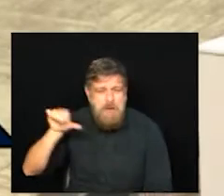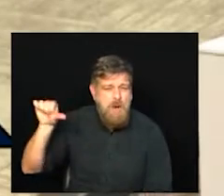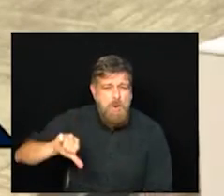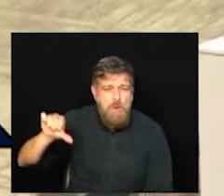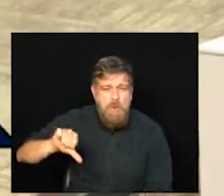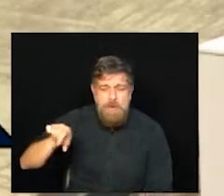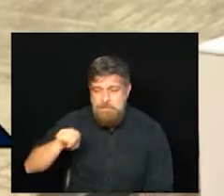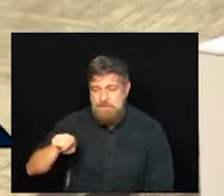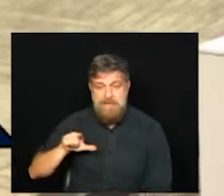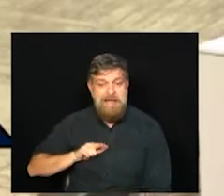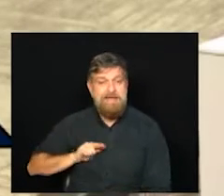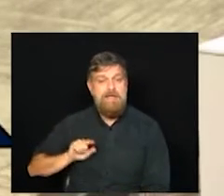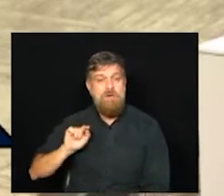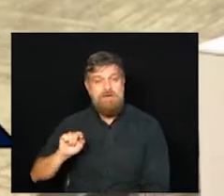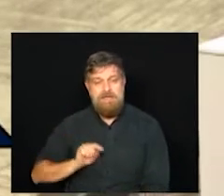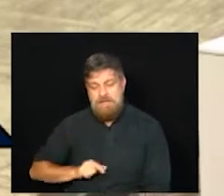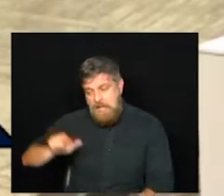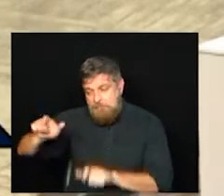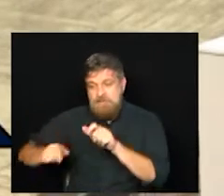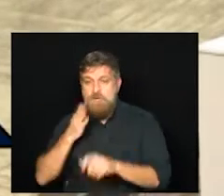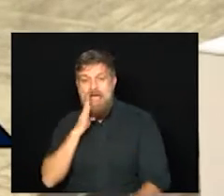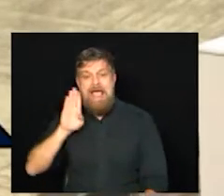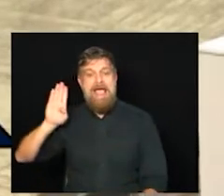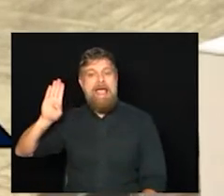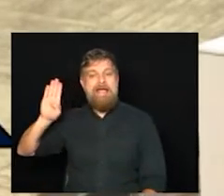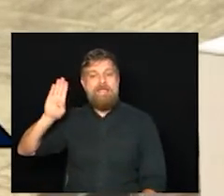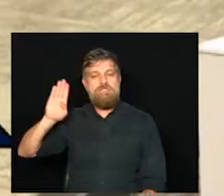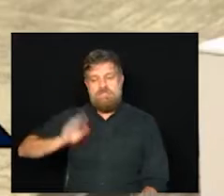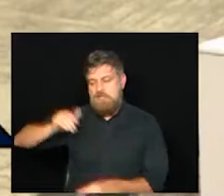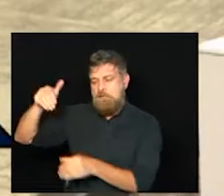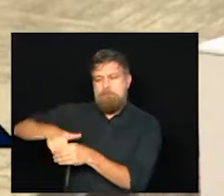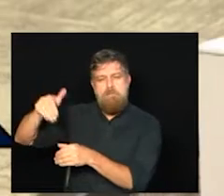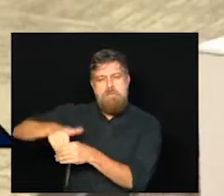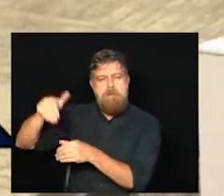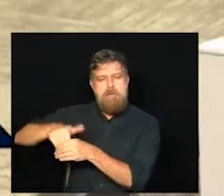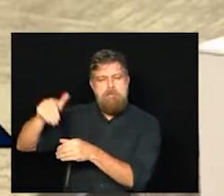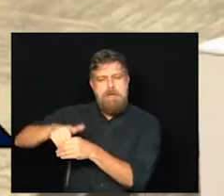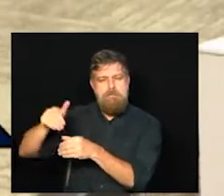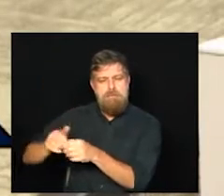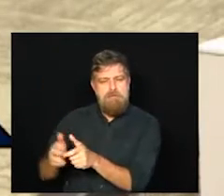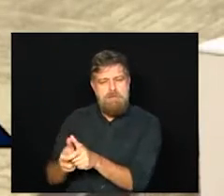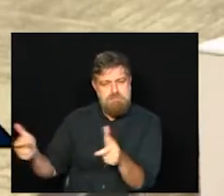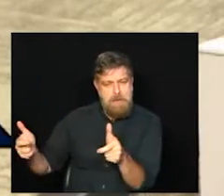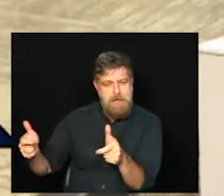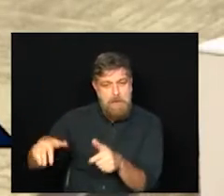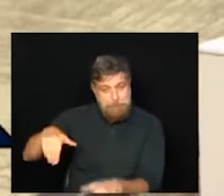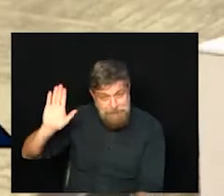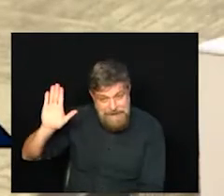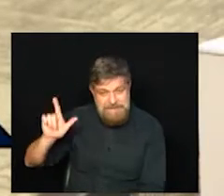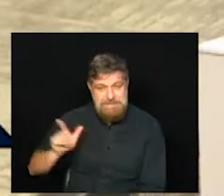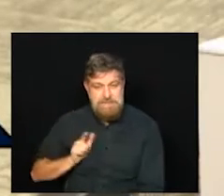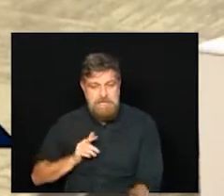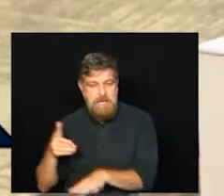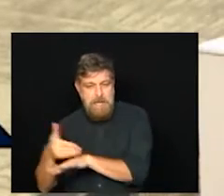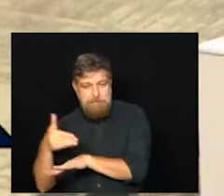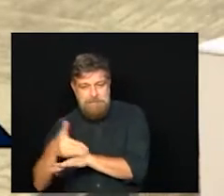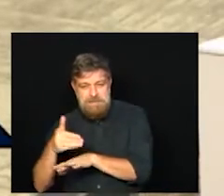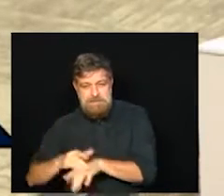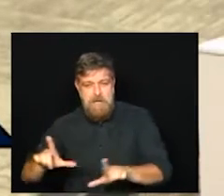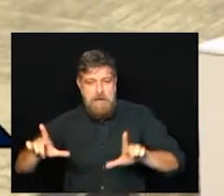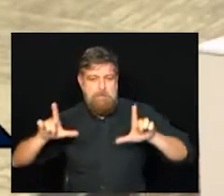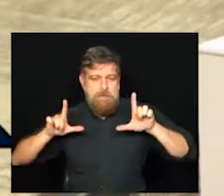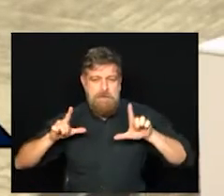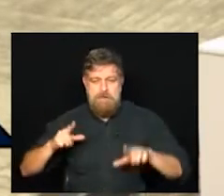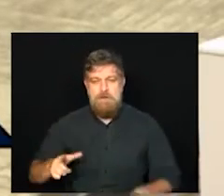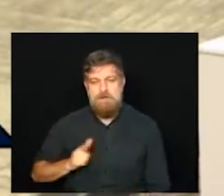ela garante que somente aqueles candidatos que são os mais votados, aqueles candidatos que têm uma participação mais